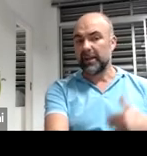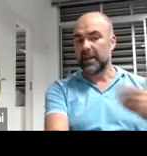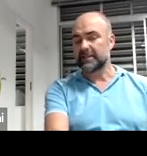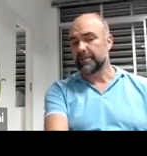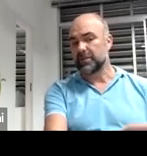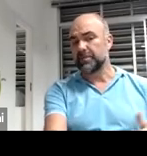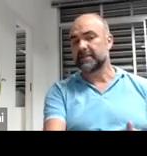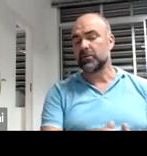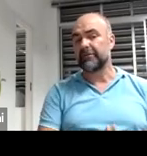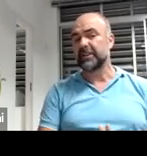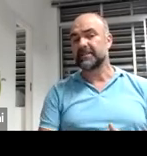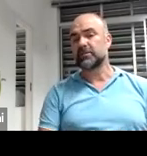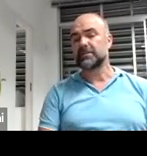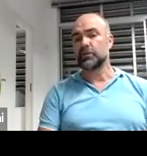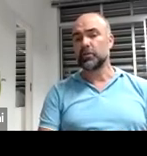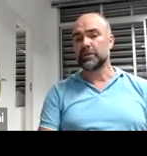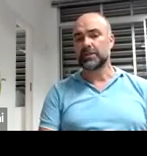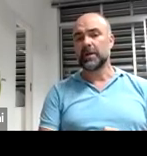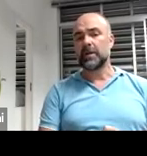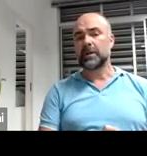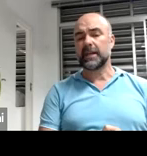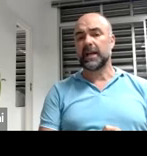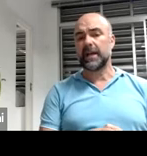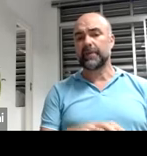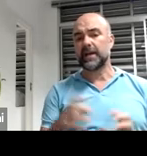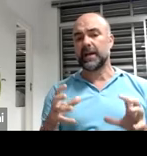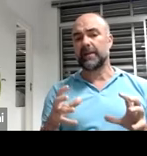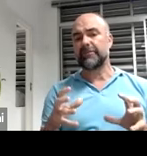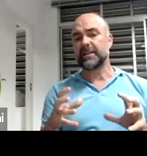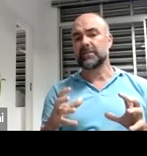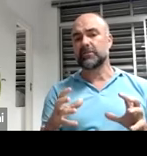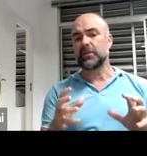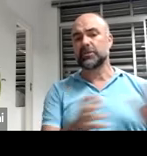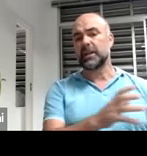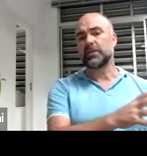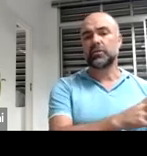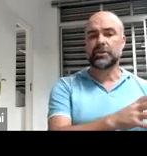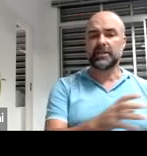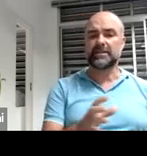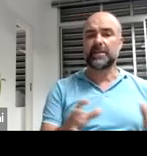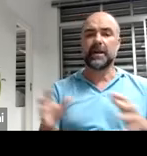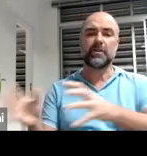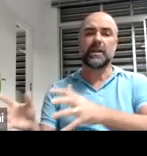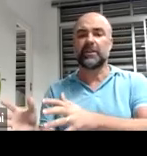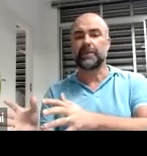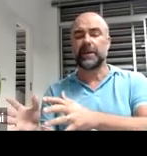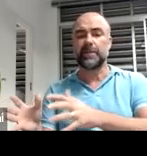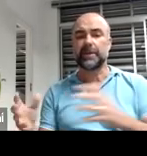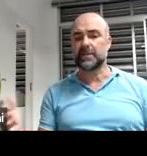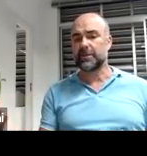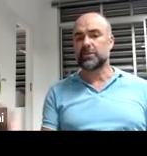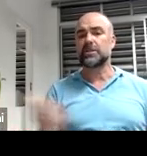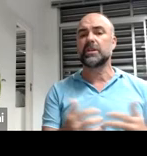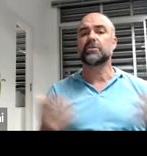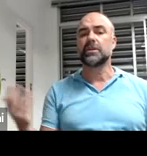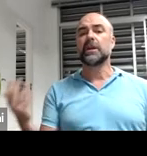aí vem essa aproximação com a Federação das Indústrias, porque naquela época a Federação da Indústria era indústria, a SEBAE cuidava da pequena